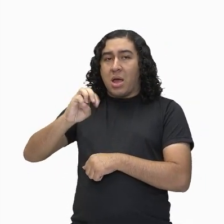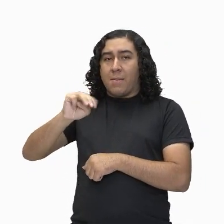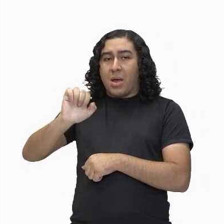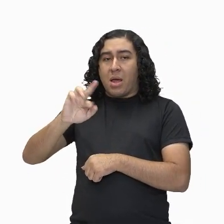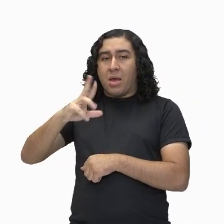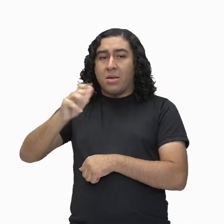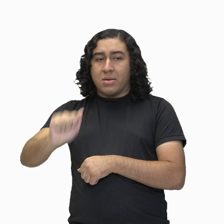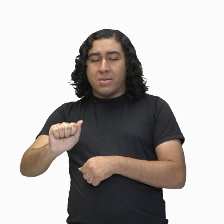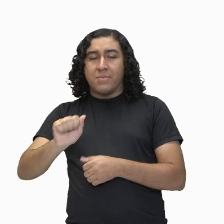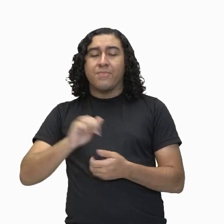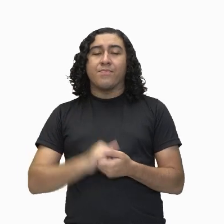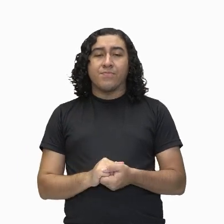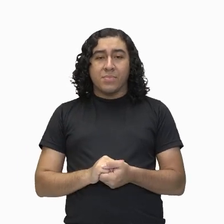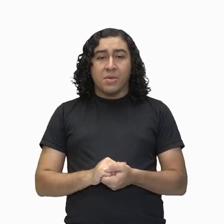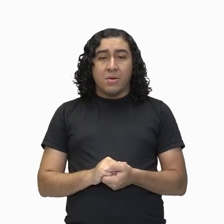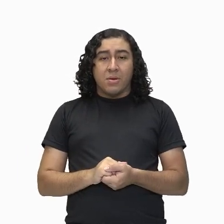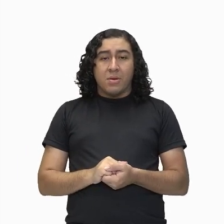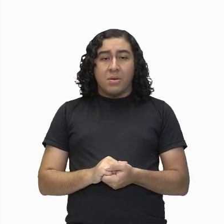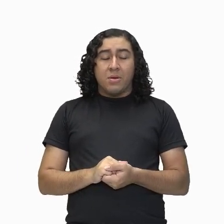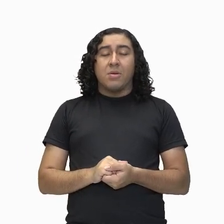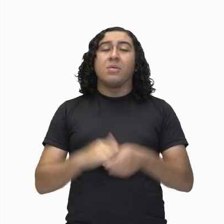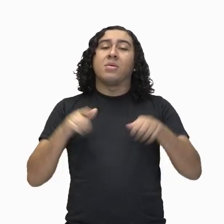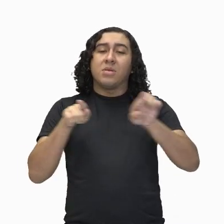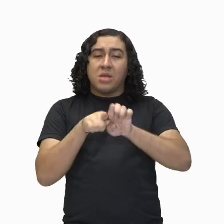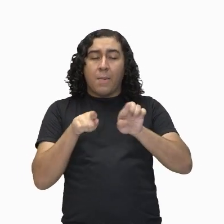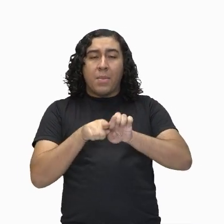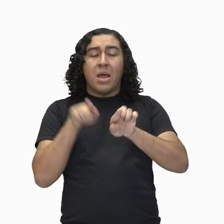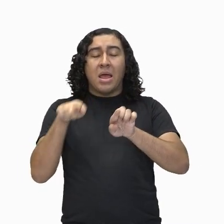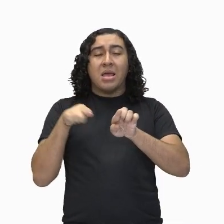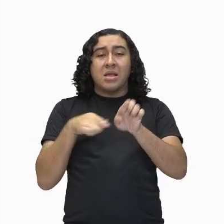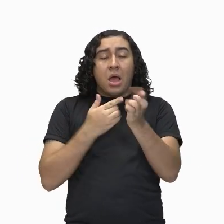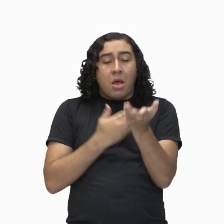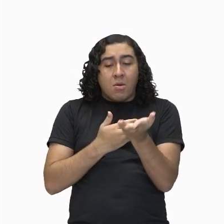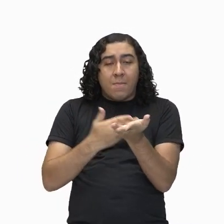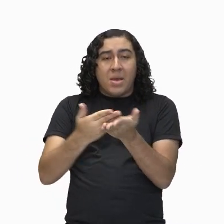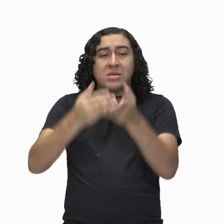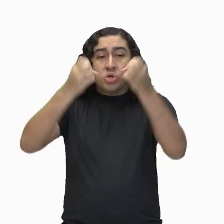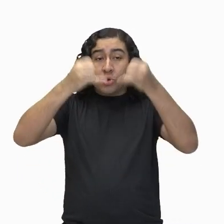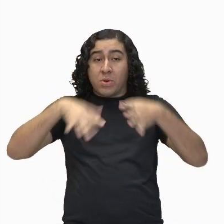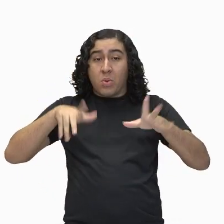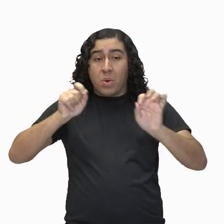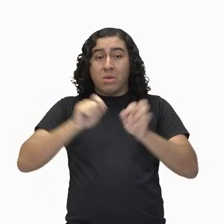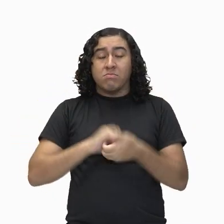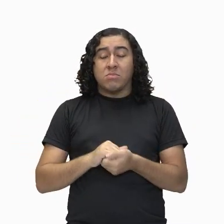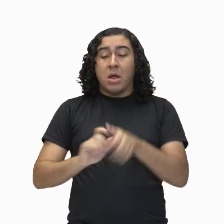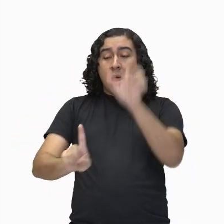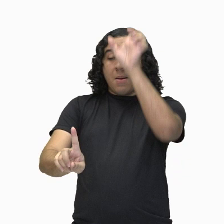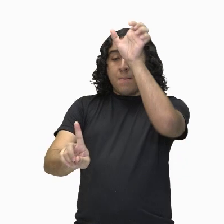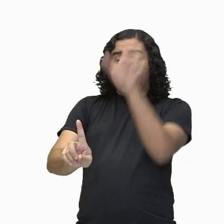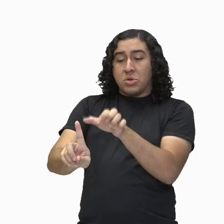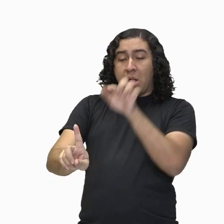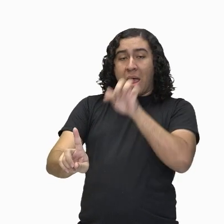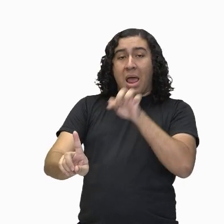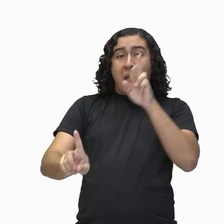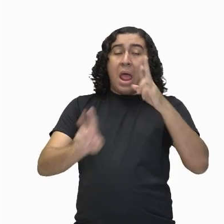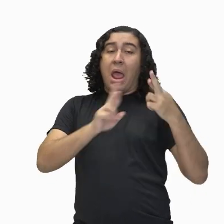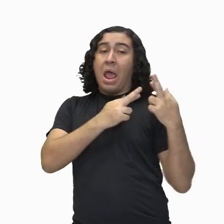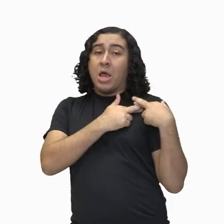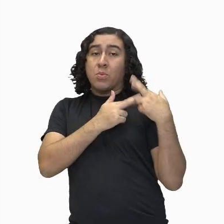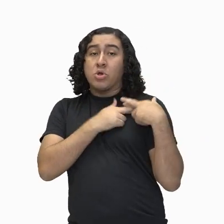Kierkegaard vai dizer para nós o seguinte: o indivíduo é o único responsável em